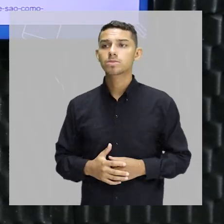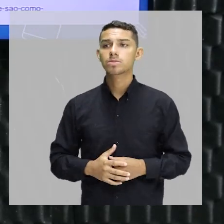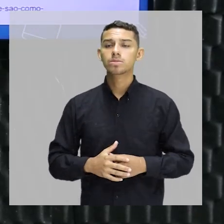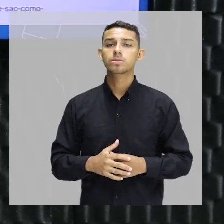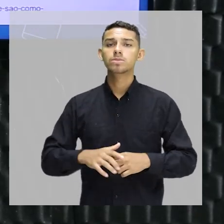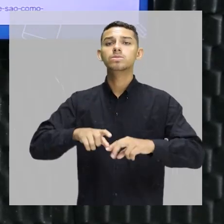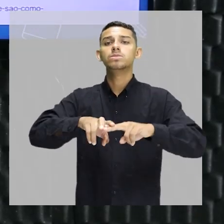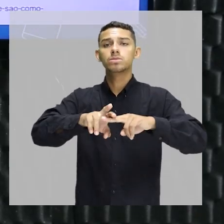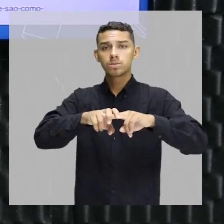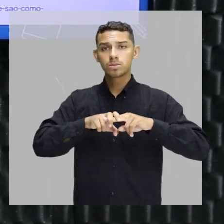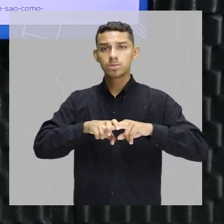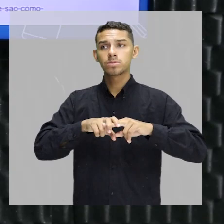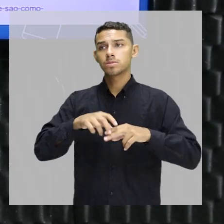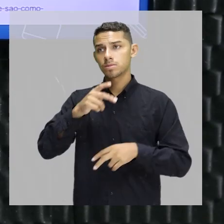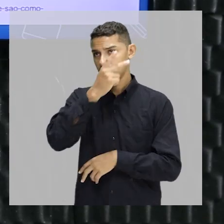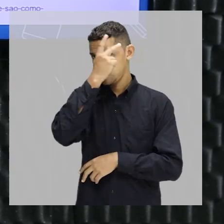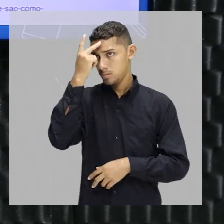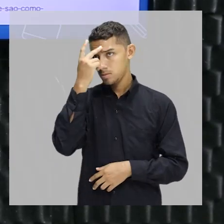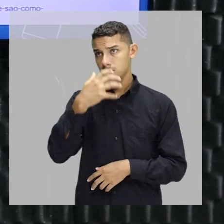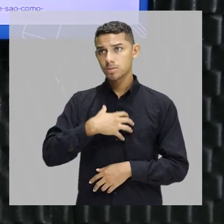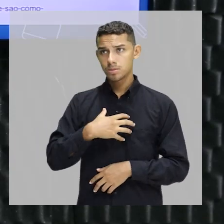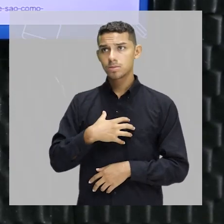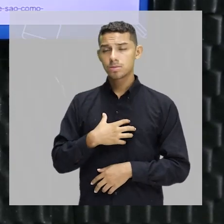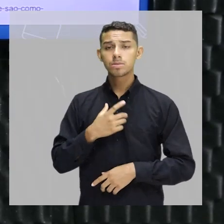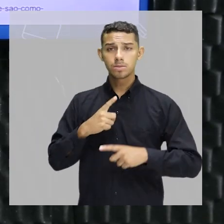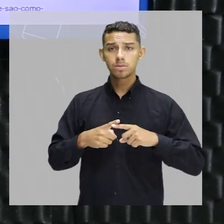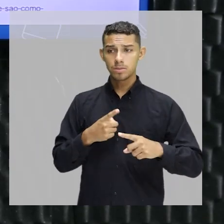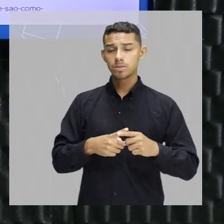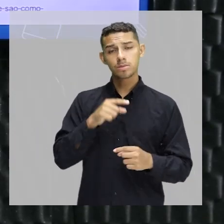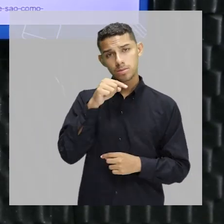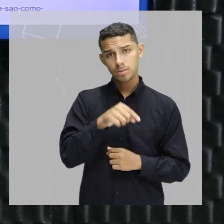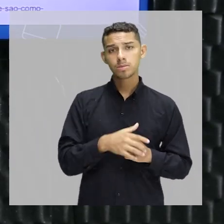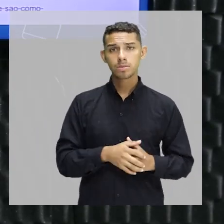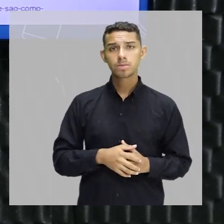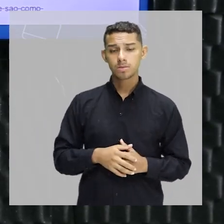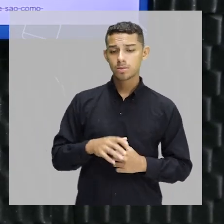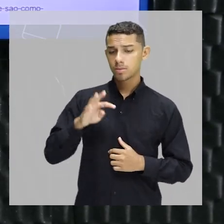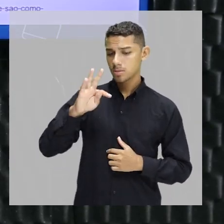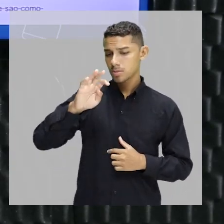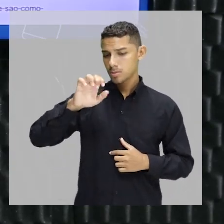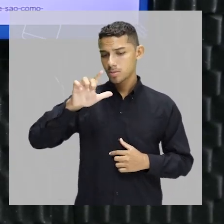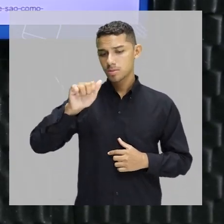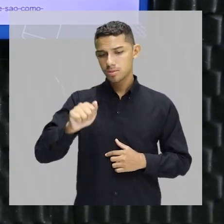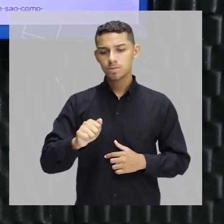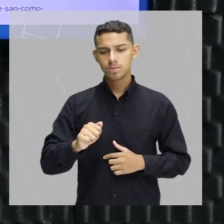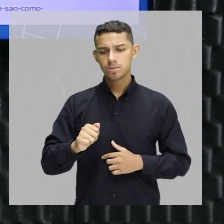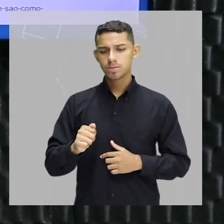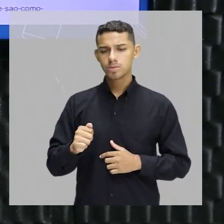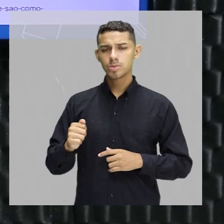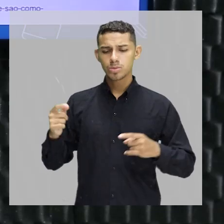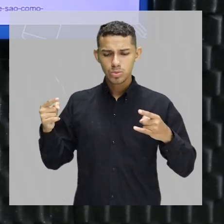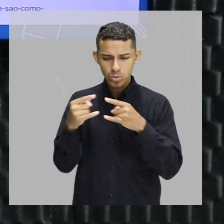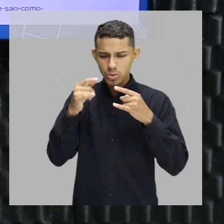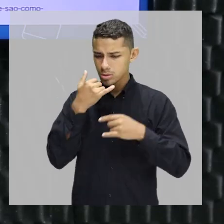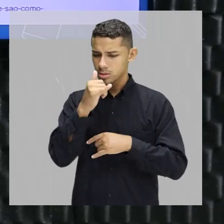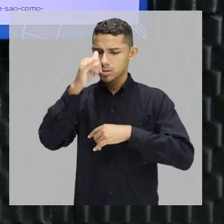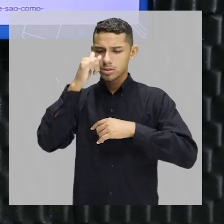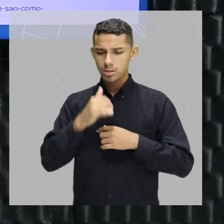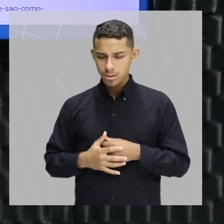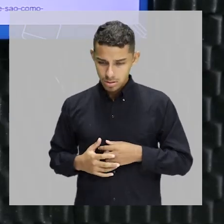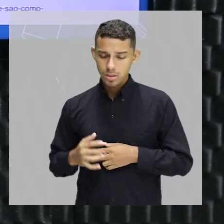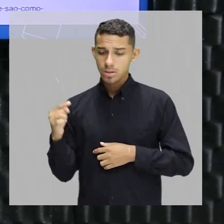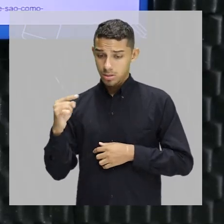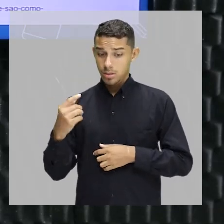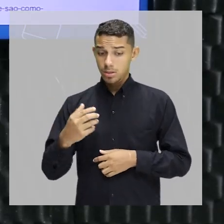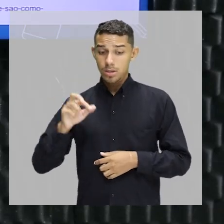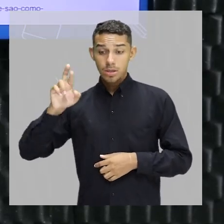isso que, né, a pessoa sentia aquela atração, porque aquela tela estava de fato eletrizada pelo choque, né, pelo atrito que acontecia com esses raios